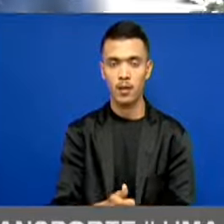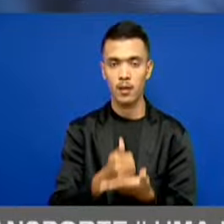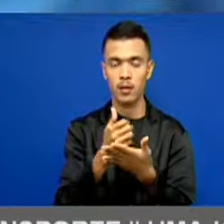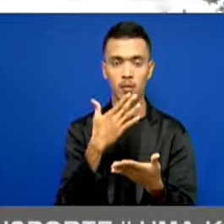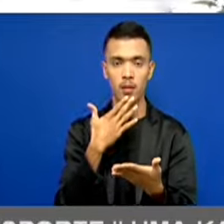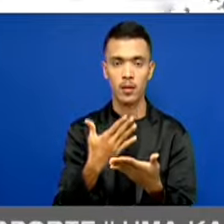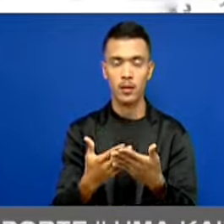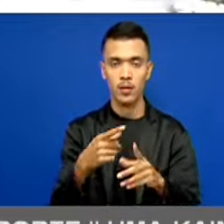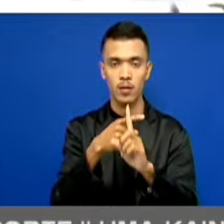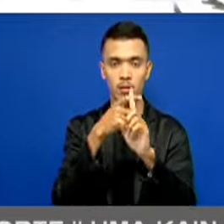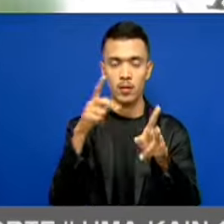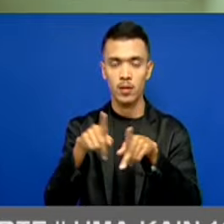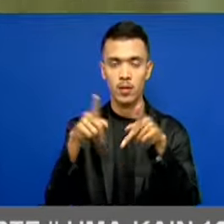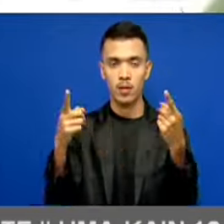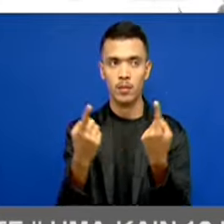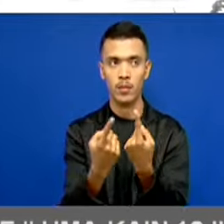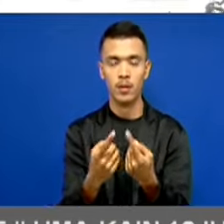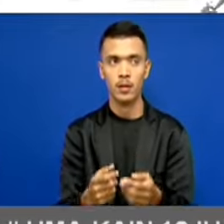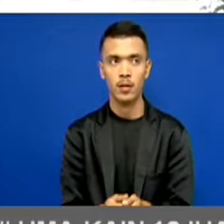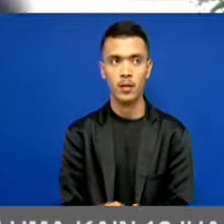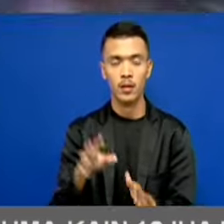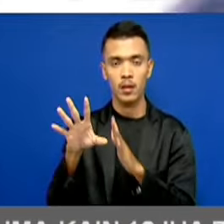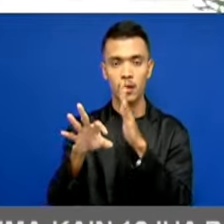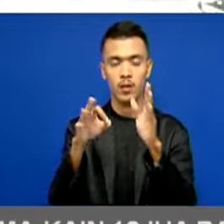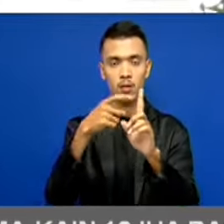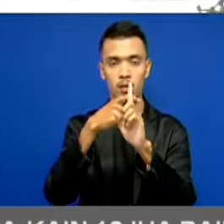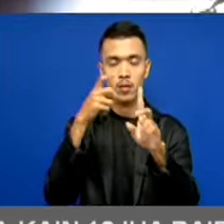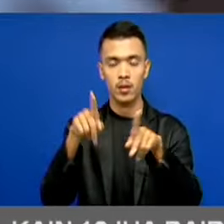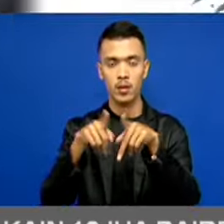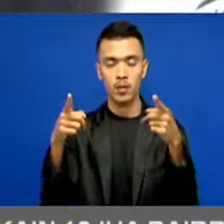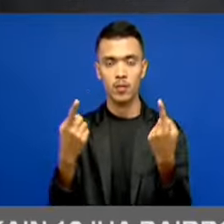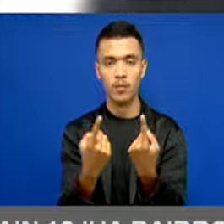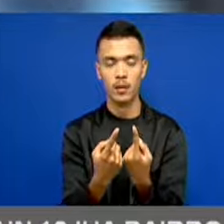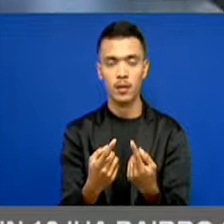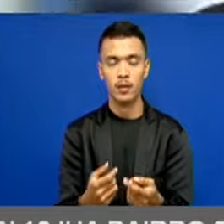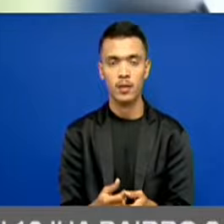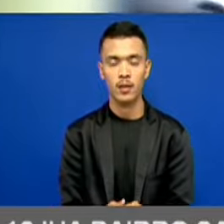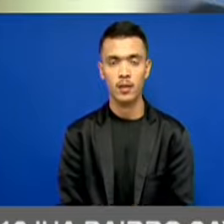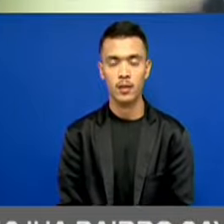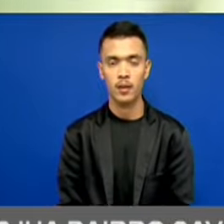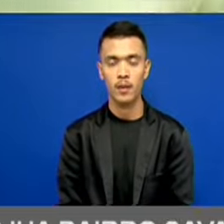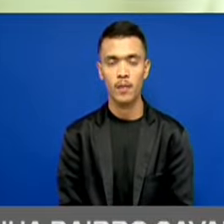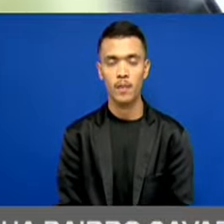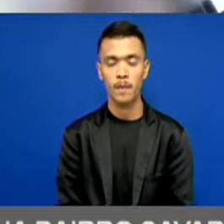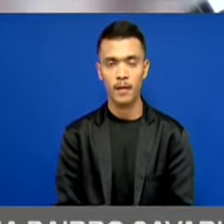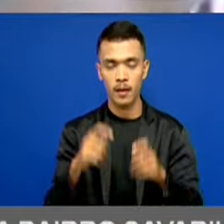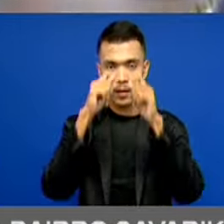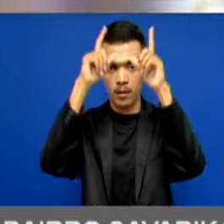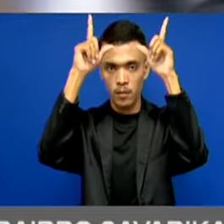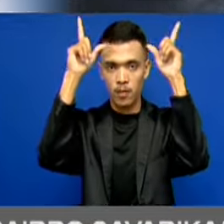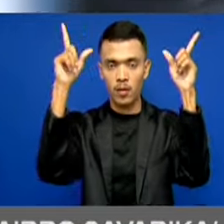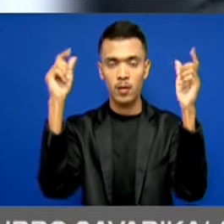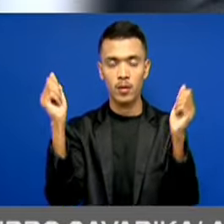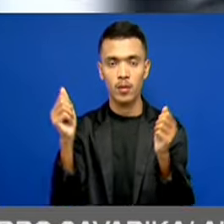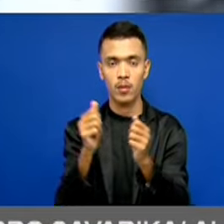acusi companhia. Paquistanês Iraqne recruta Husi companhia que Safars Grid Timor-Leste Unipessoal LDA, onde